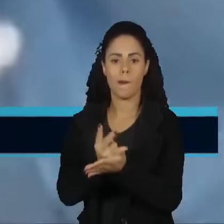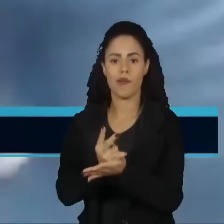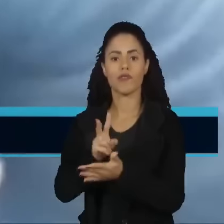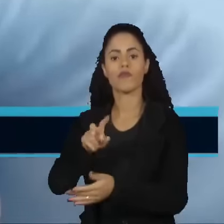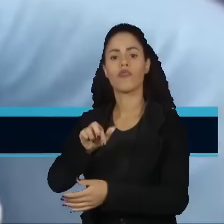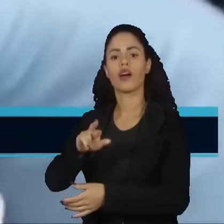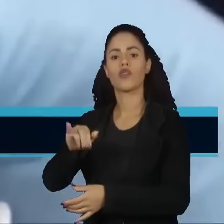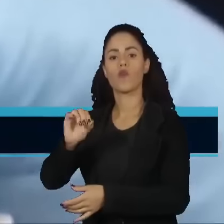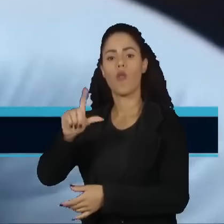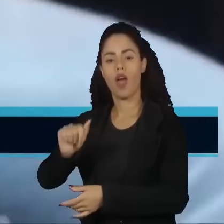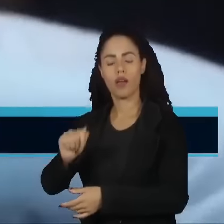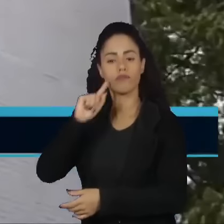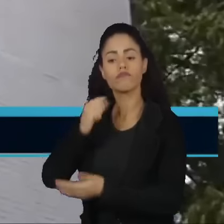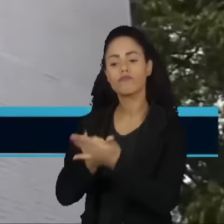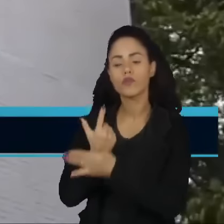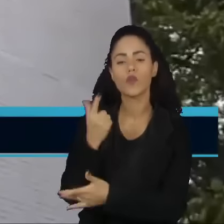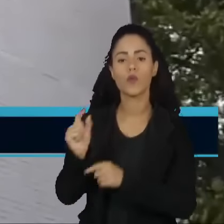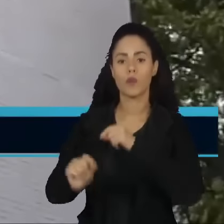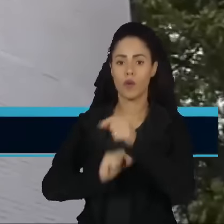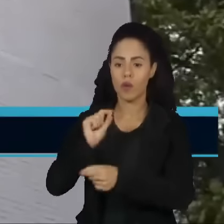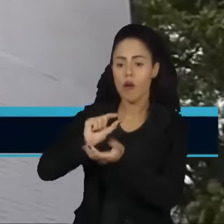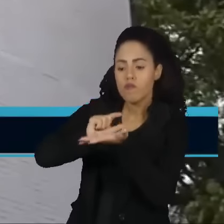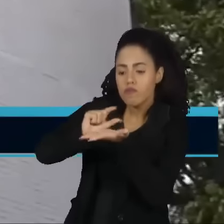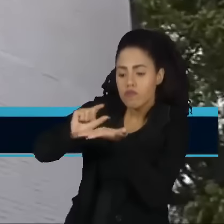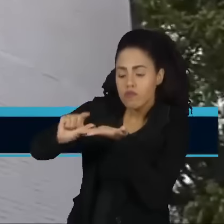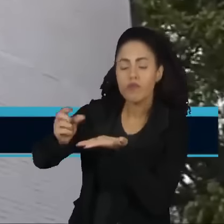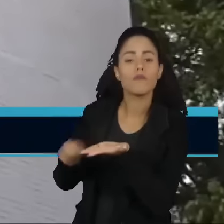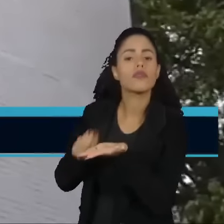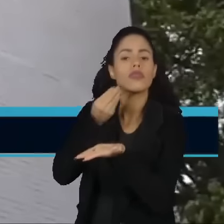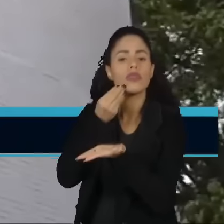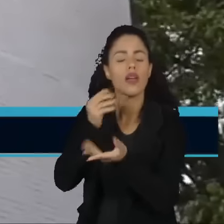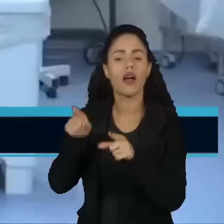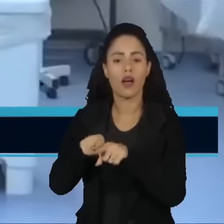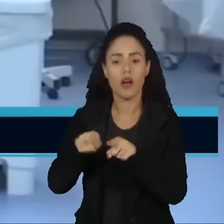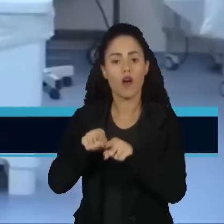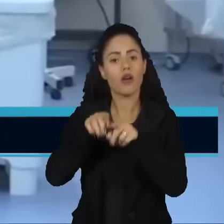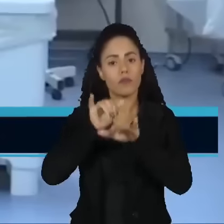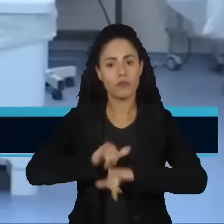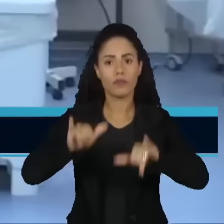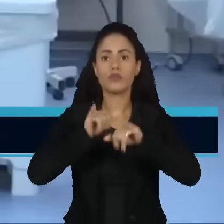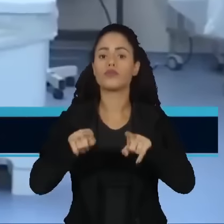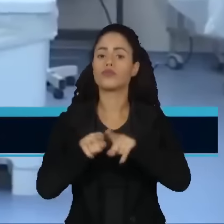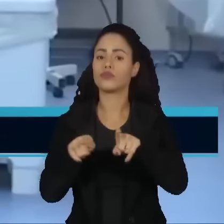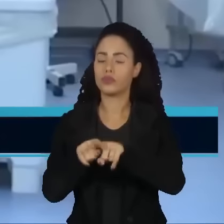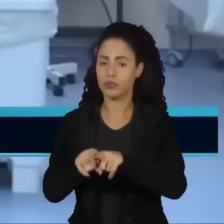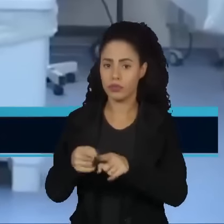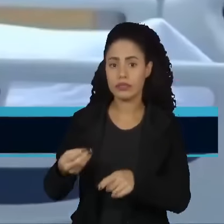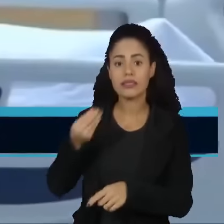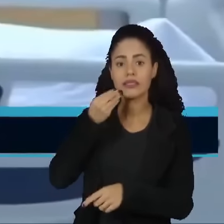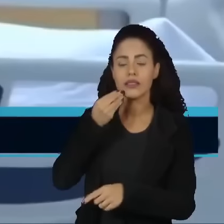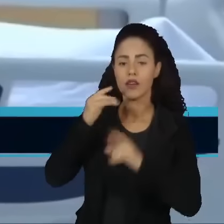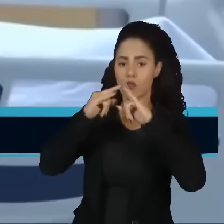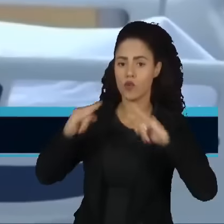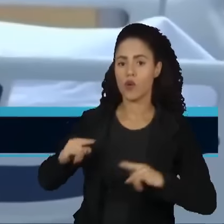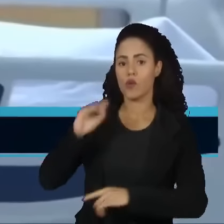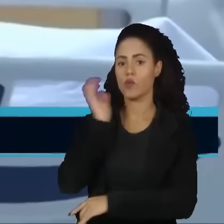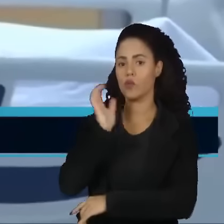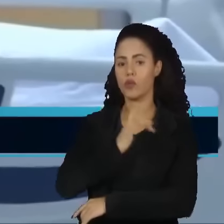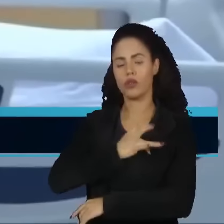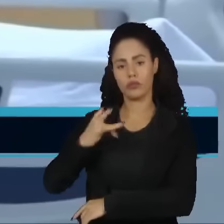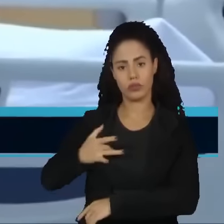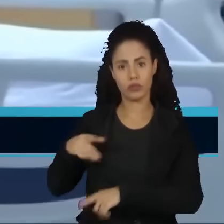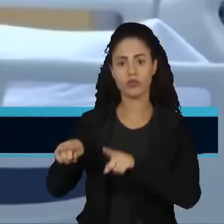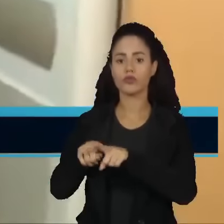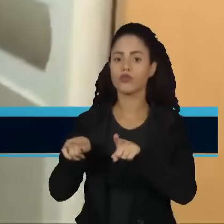a compra faz parte de um pacote de medidas que serão implementadas pelo centro de operações de emergência em saúde